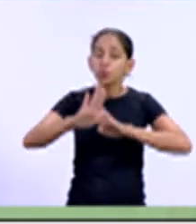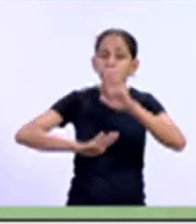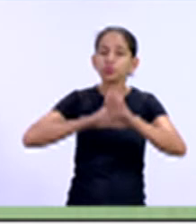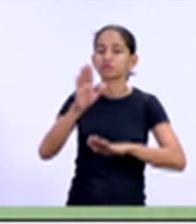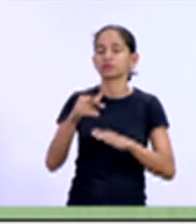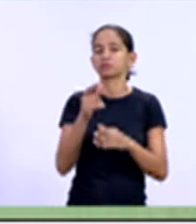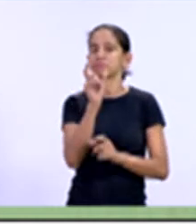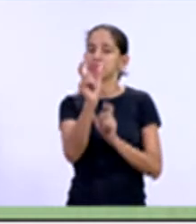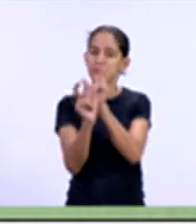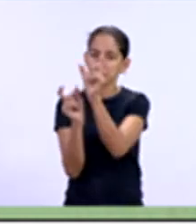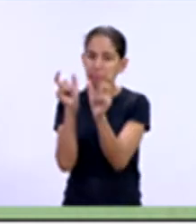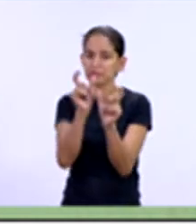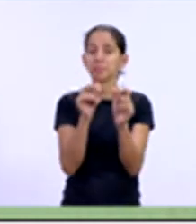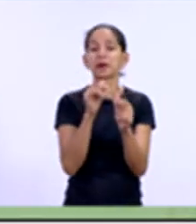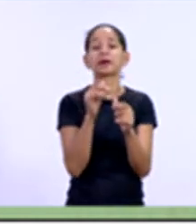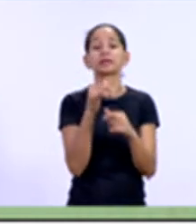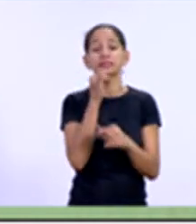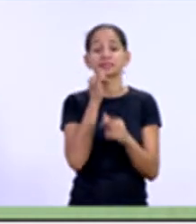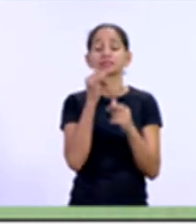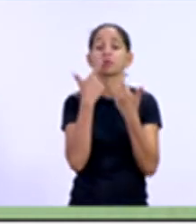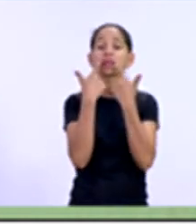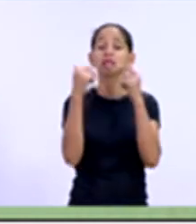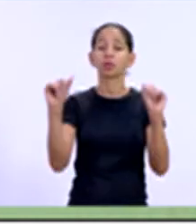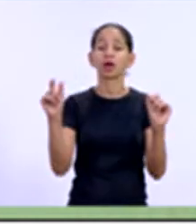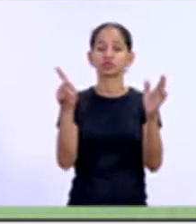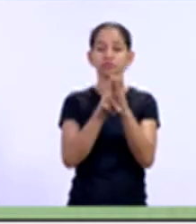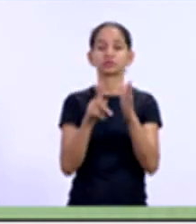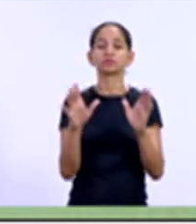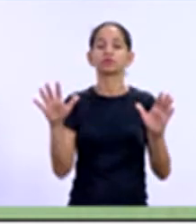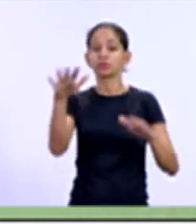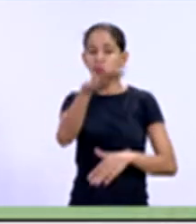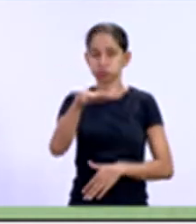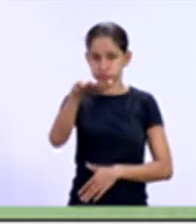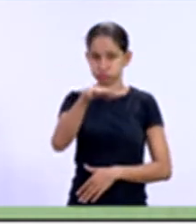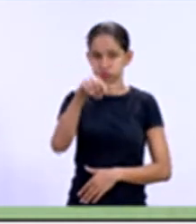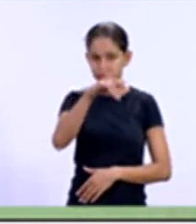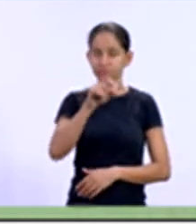palavras. Utilizar linguagem adequada,